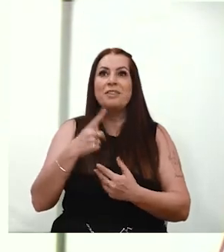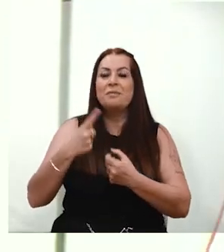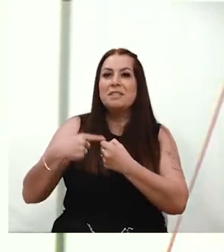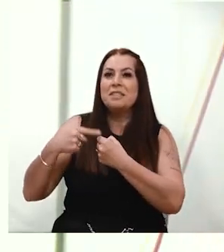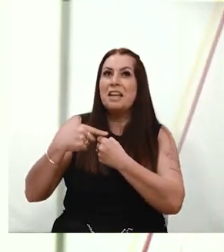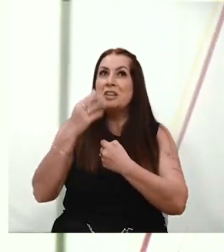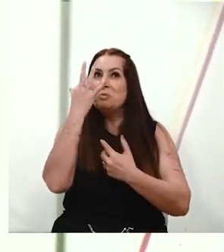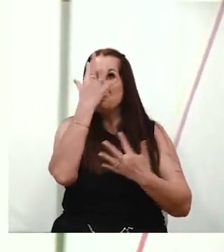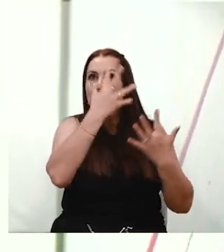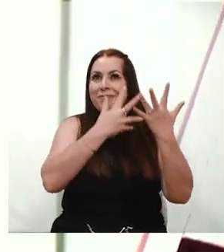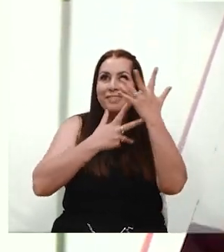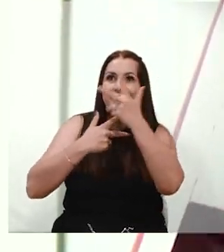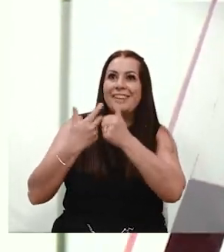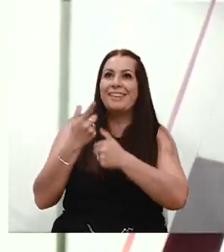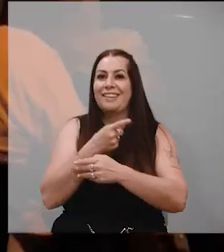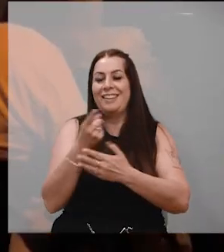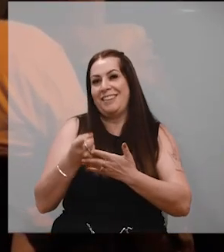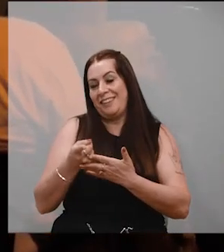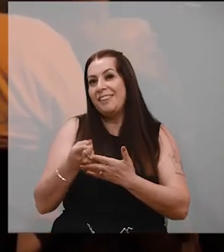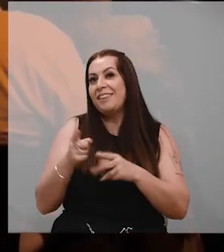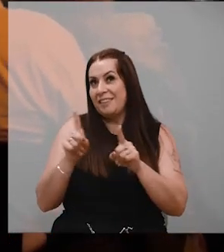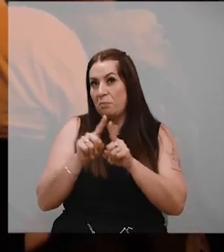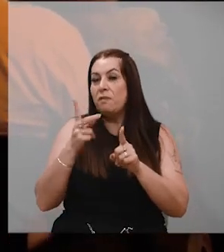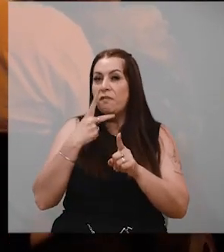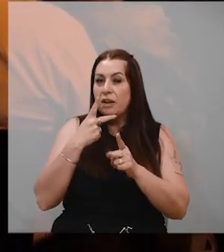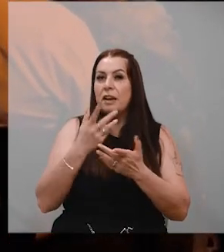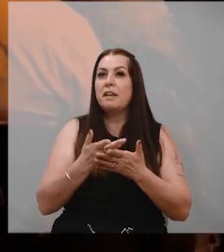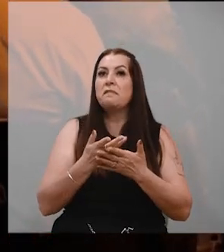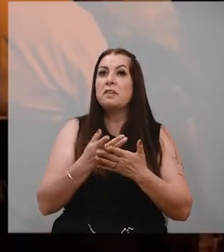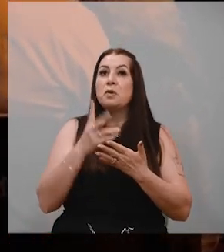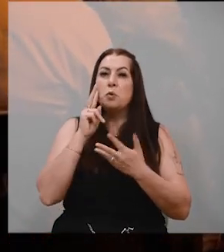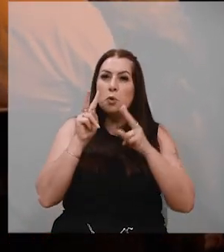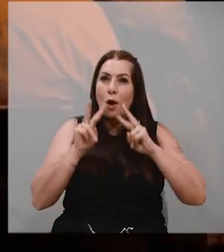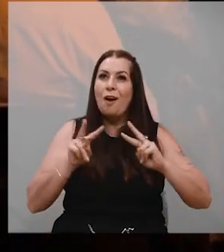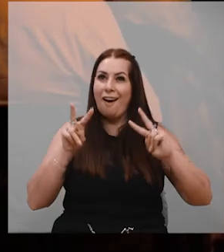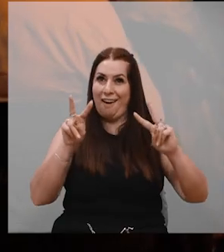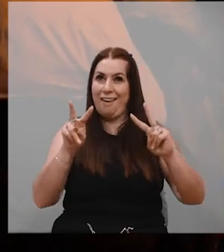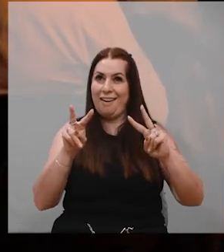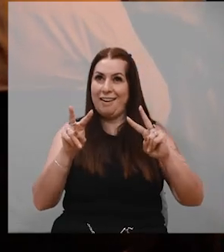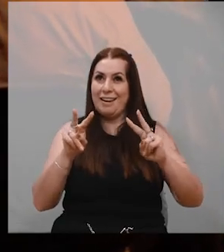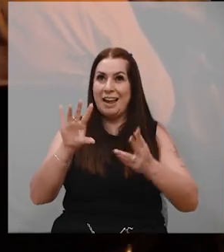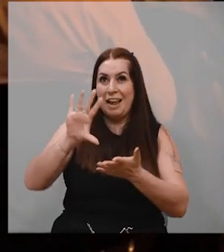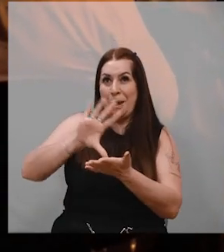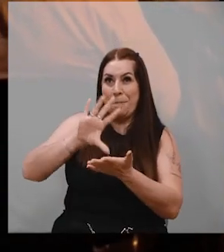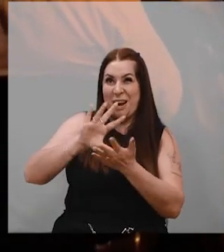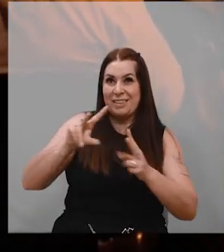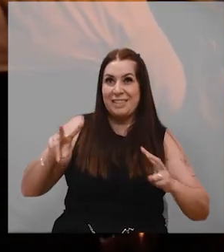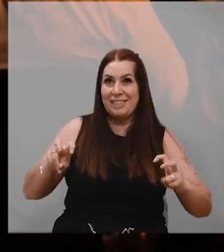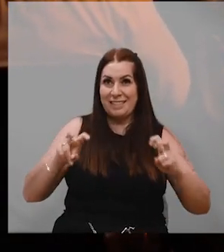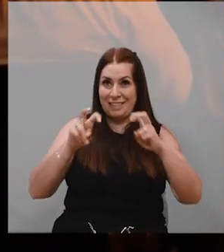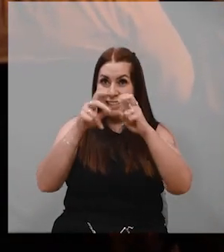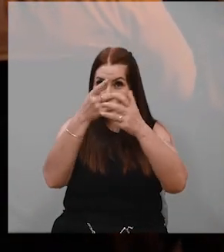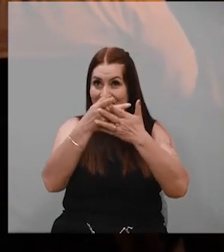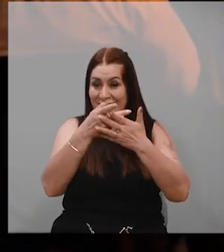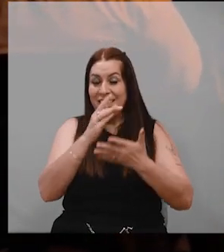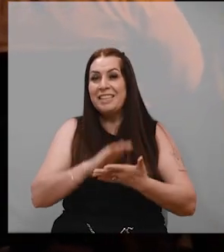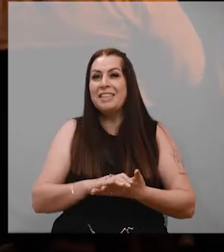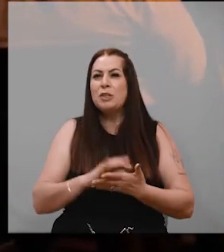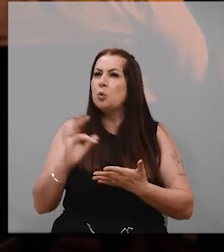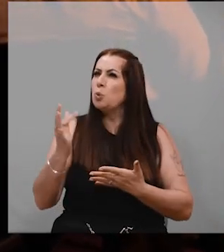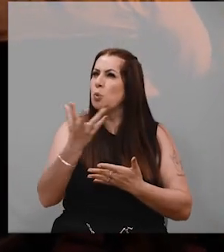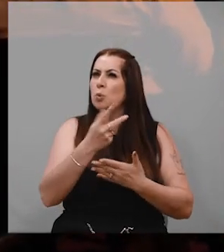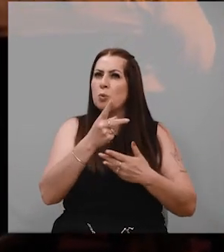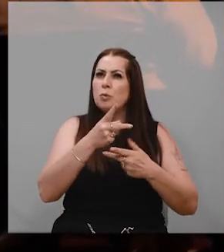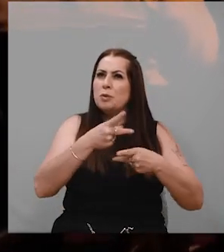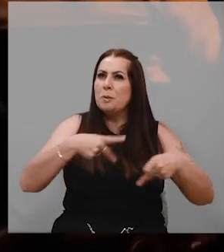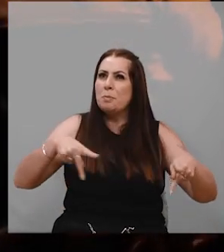bonita, né? A gente, inclusive, falava, né, que quando a gente olha Ali a a casinha. Praça Dante, é isso aí. E todo esse público aqui